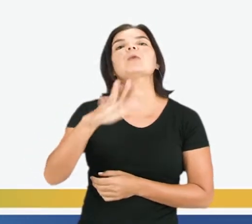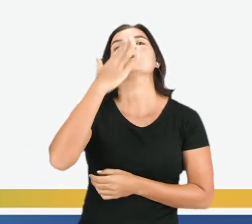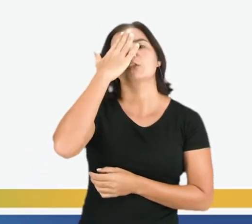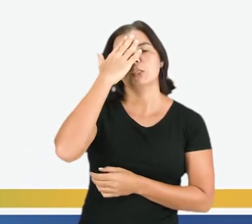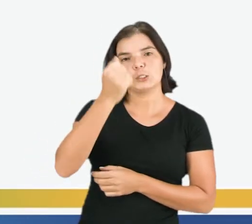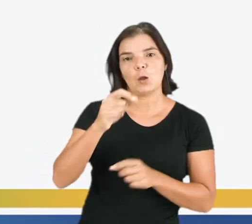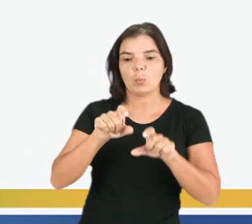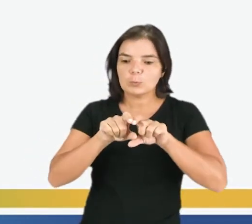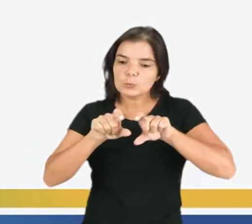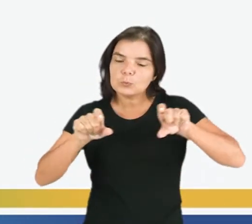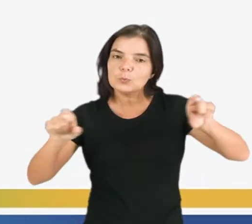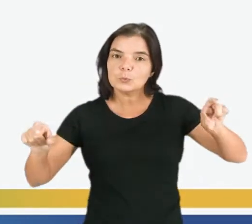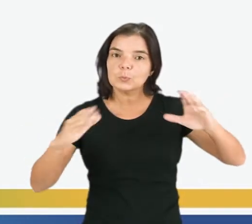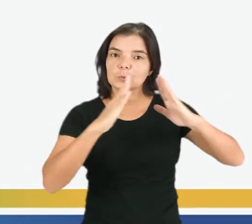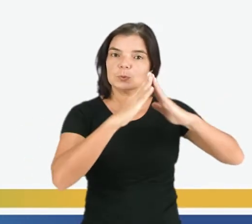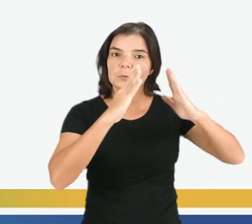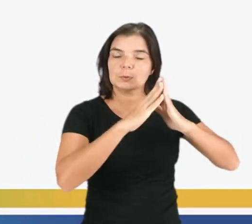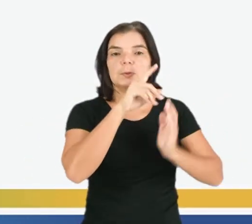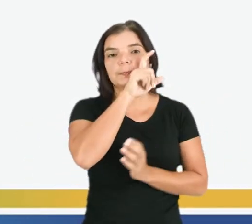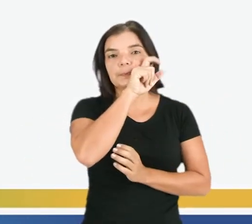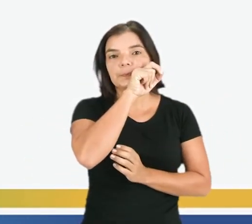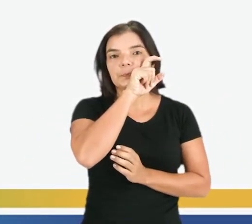o comprimento do telhado da casa dos pássaros.